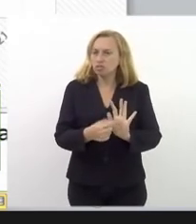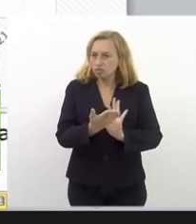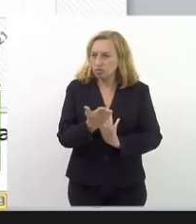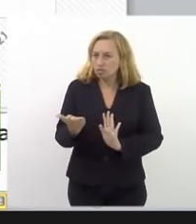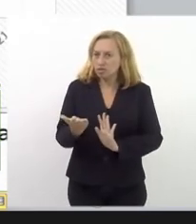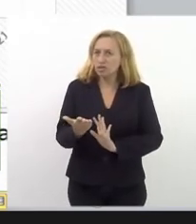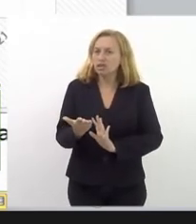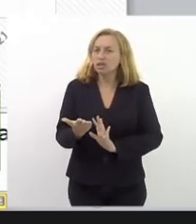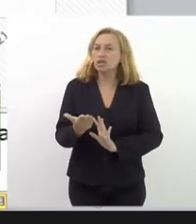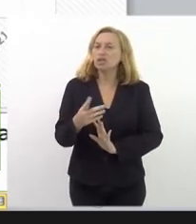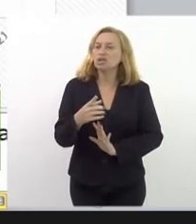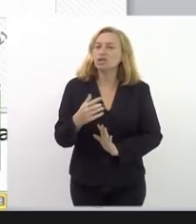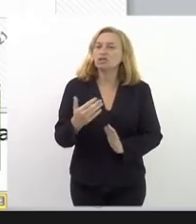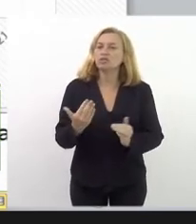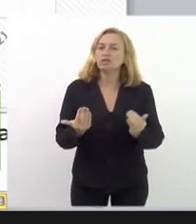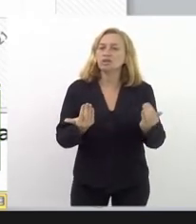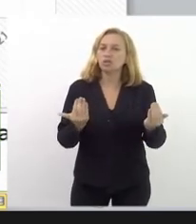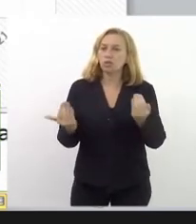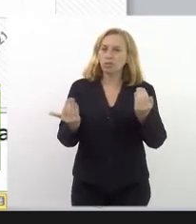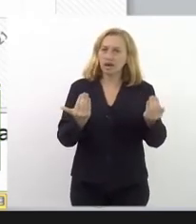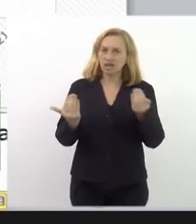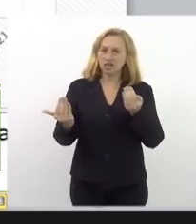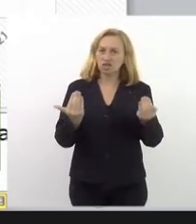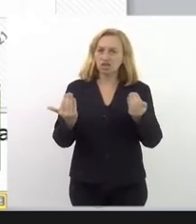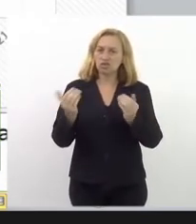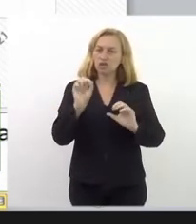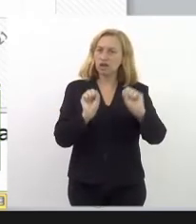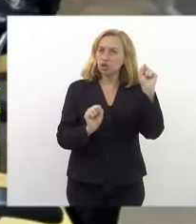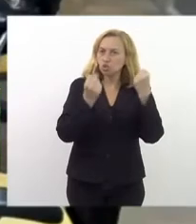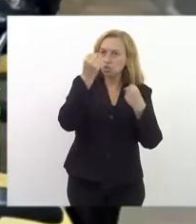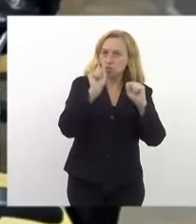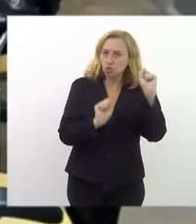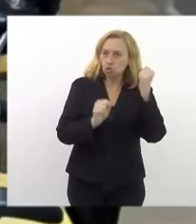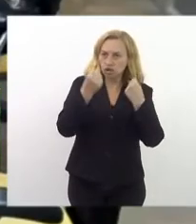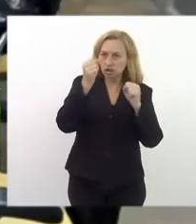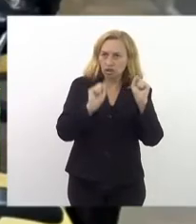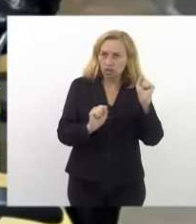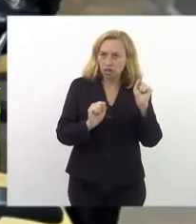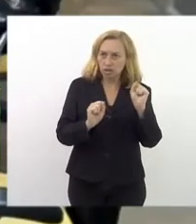por exemplo, quando nós fazemos um comparativo da indústria,